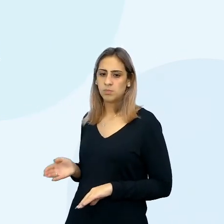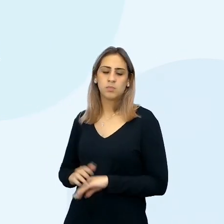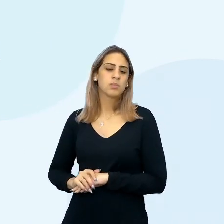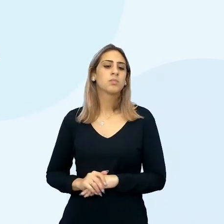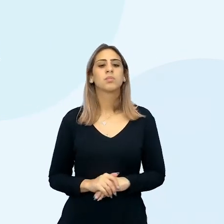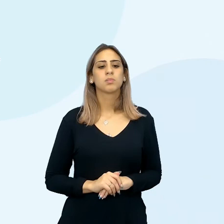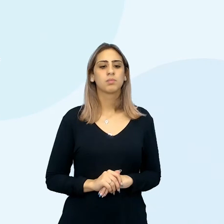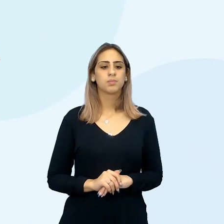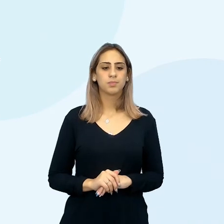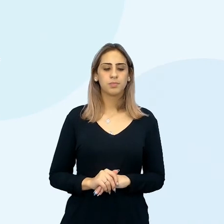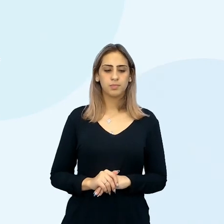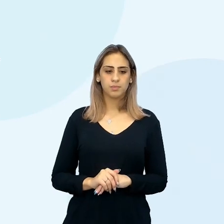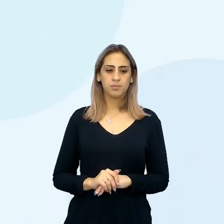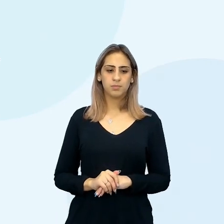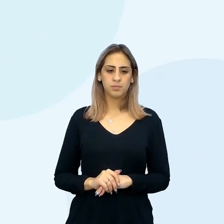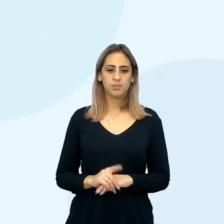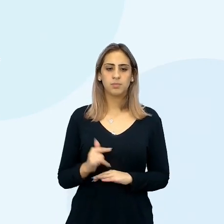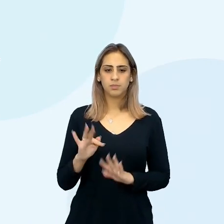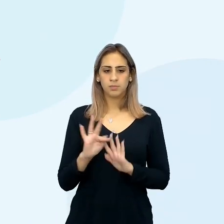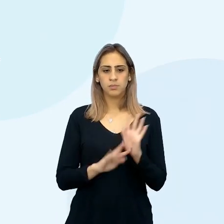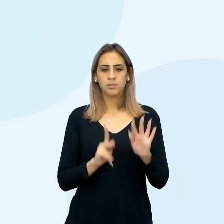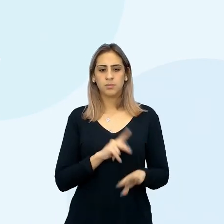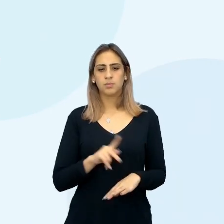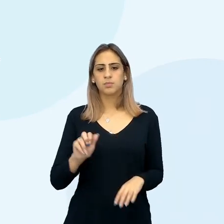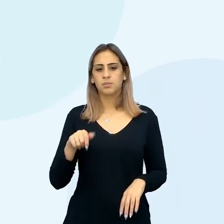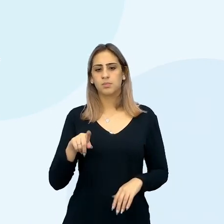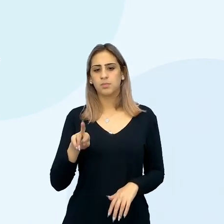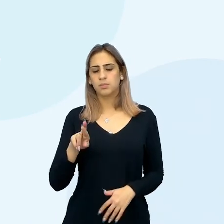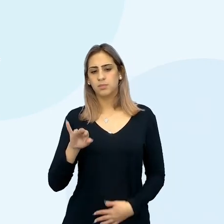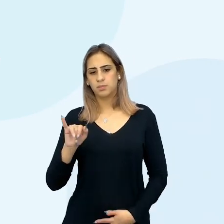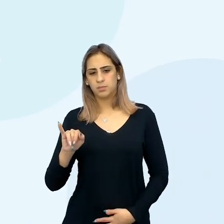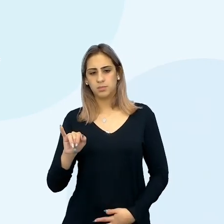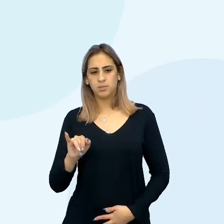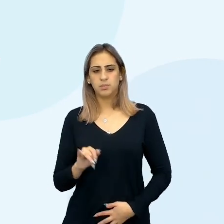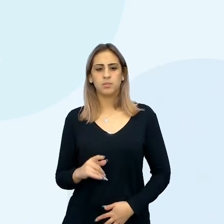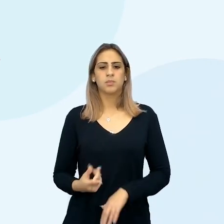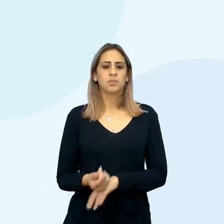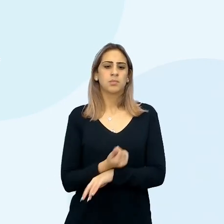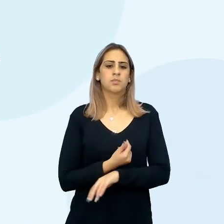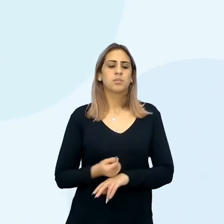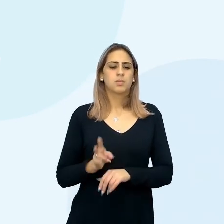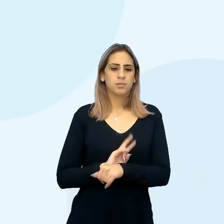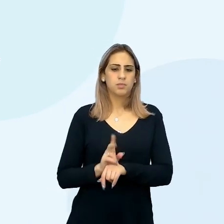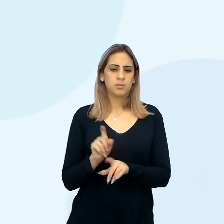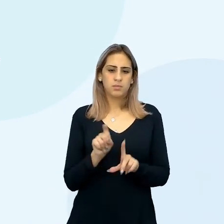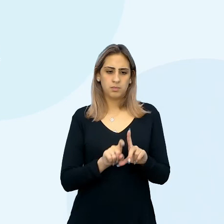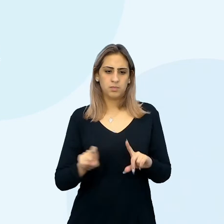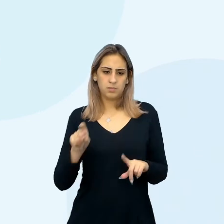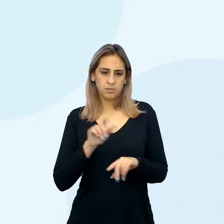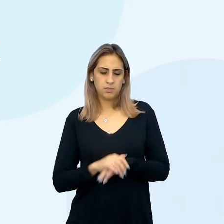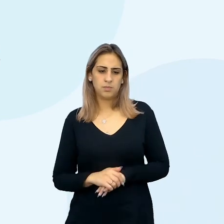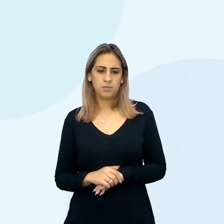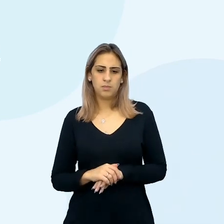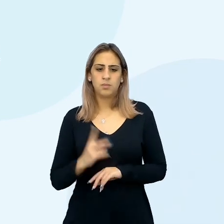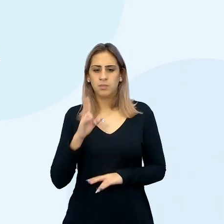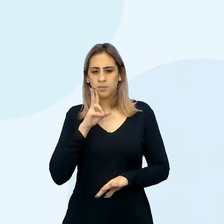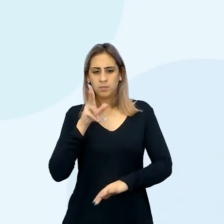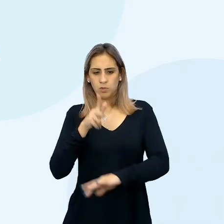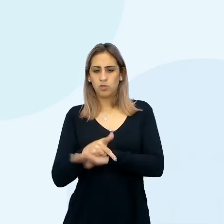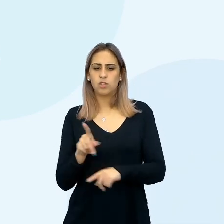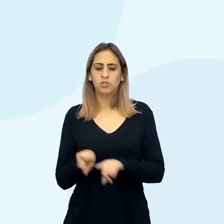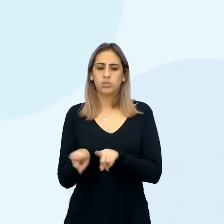subsidiou no início da aula, um texto do professor Andrei Kuerner sobre capitalismo e vigilância digital, e um